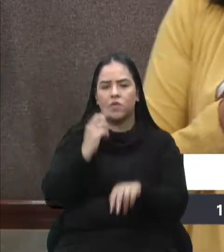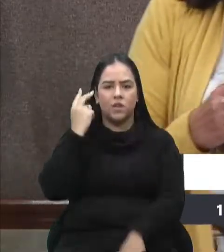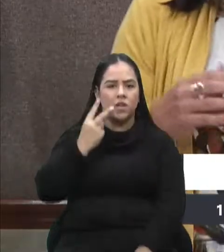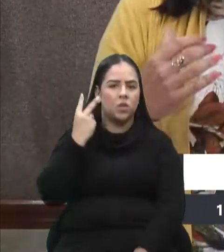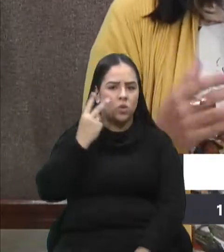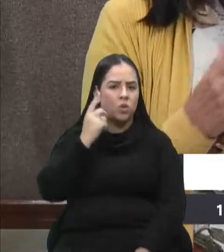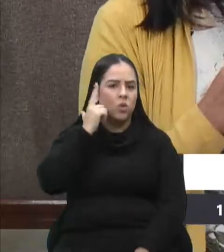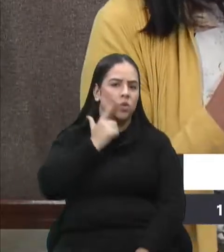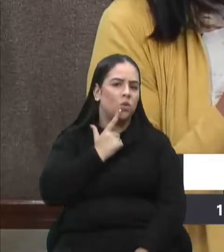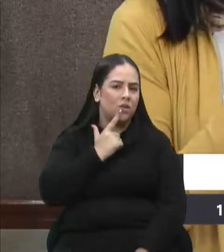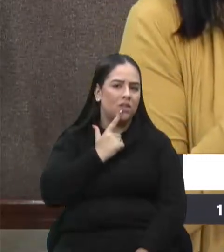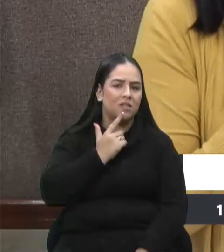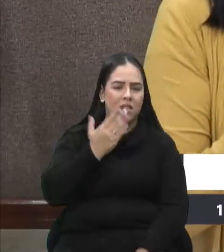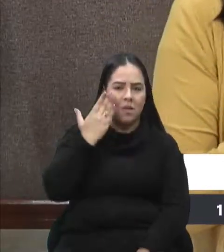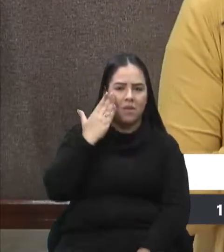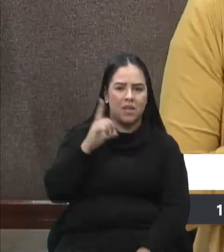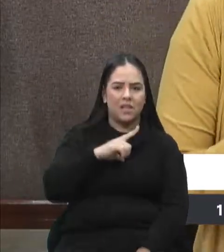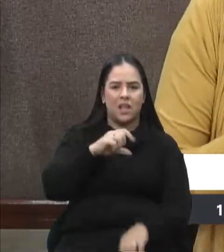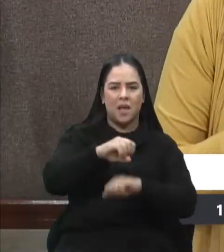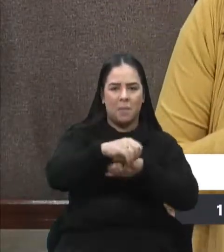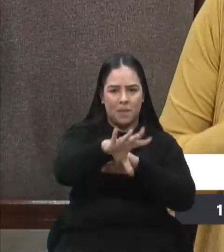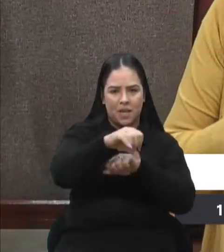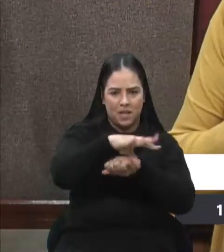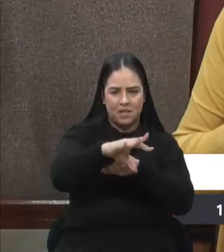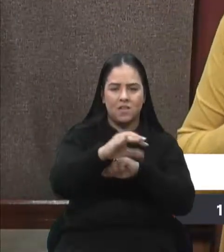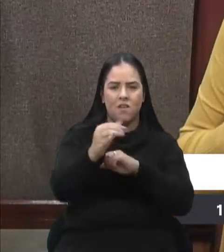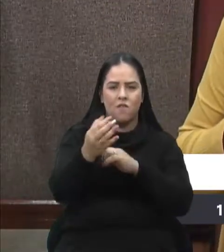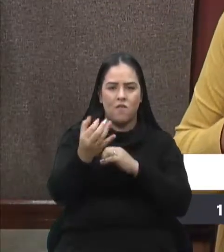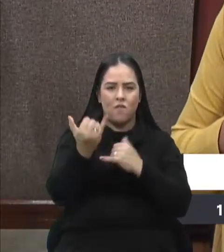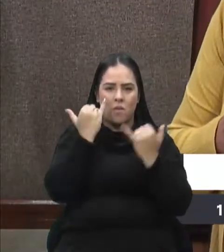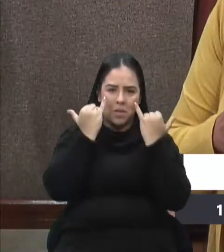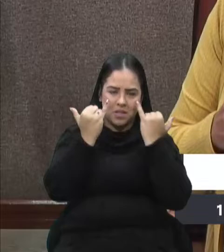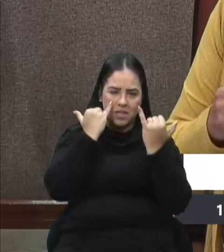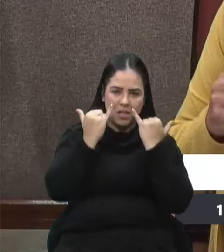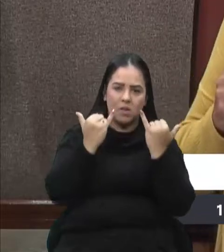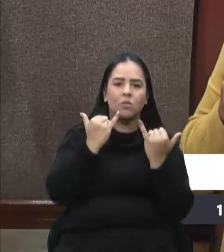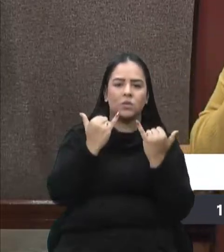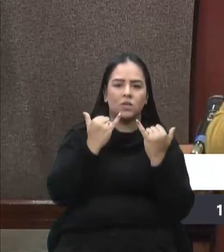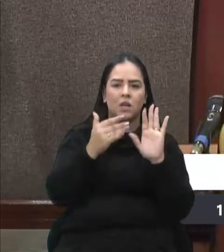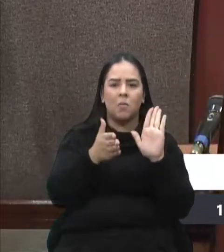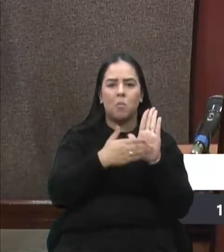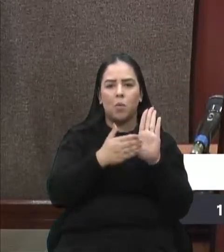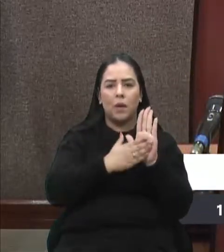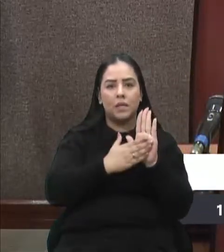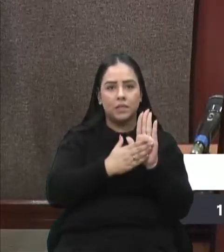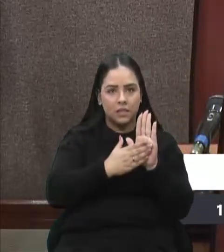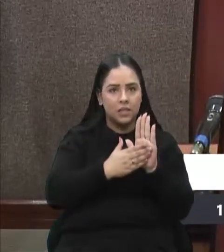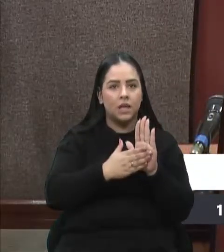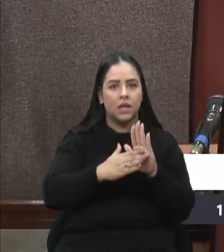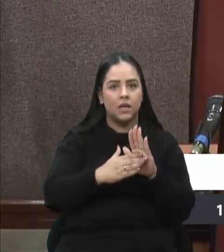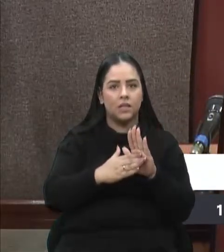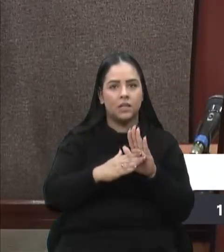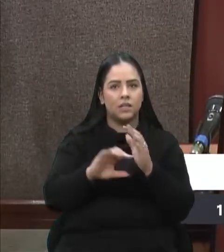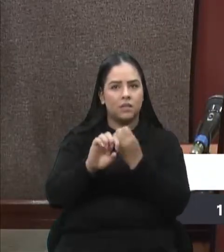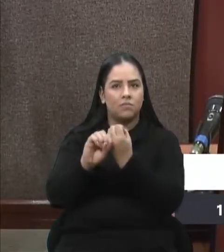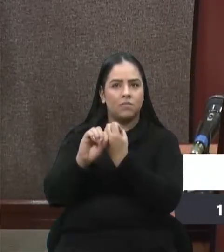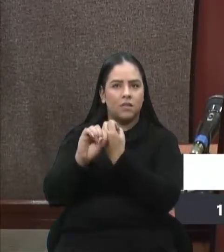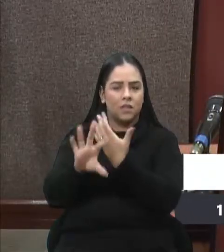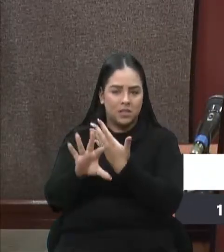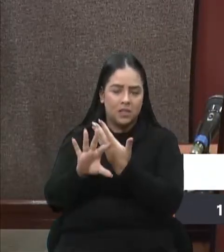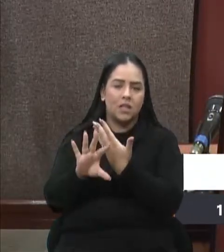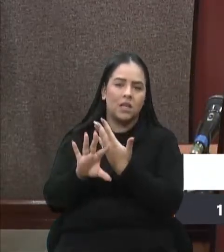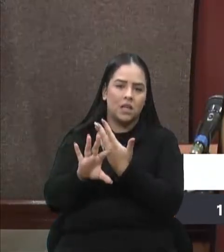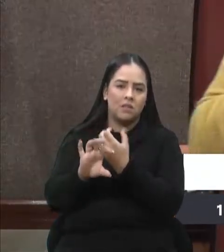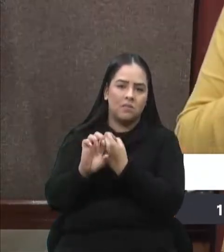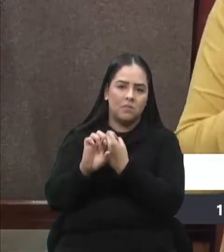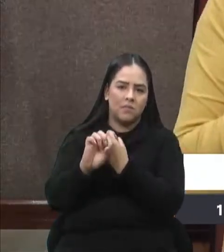ficamos sabendo, por meio de uma matéria na imprensa, sobre esse projeto, né, sobre essa proposta da SMED, uma proposta que deve ter